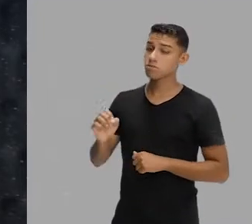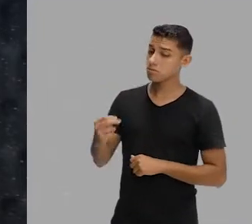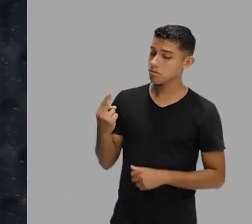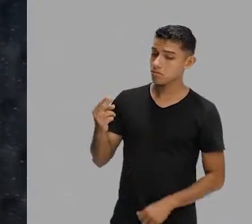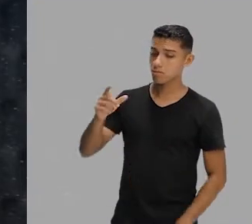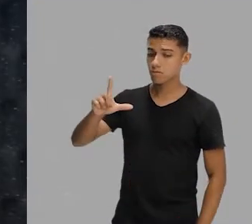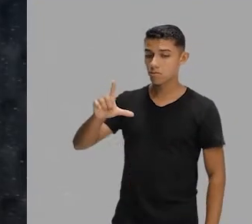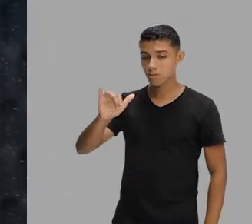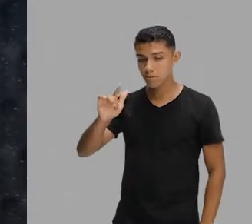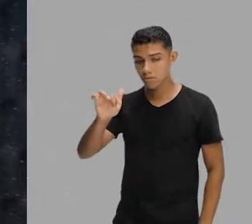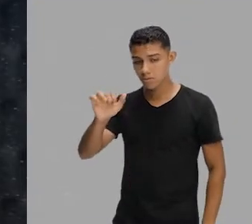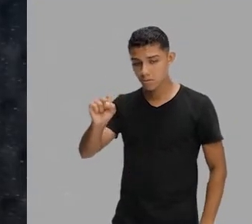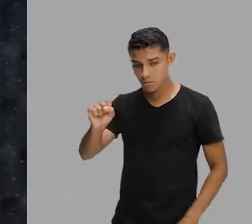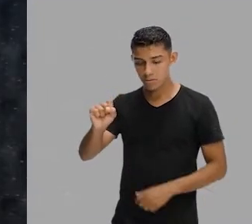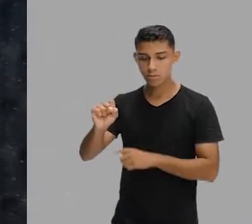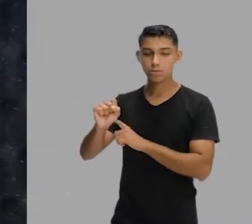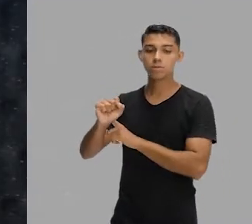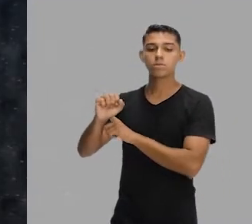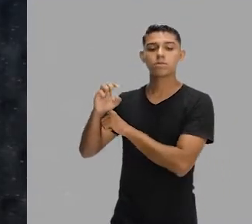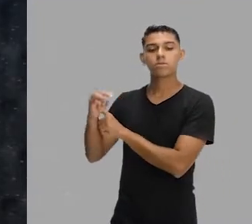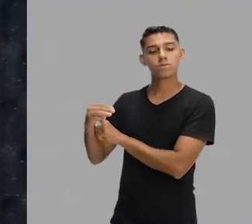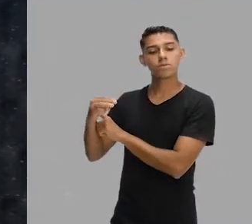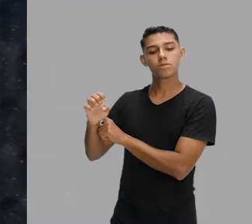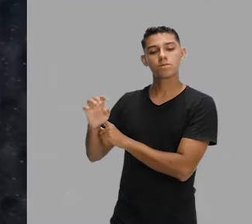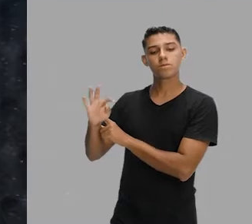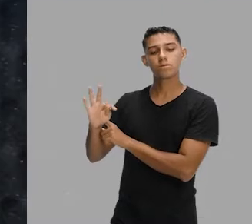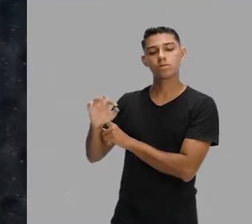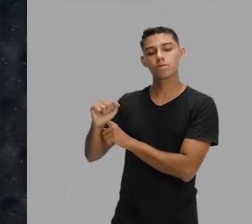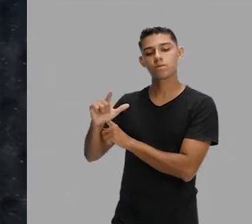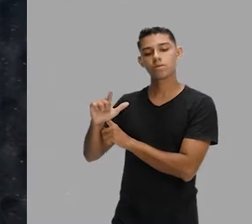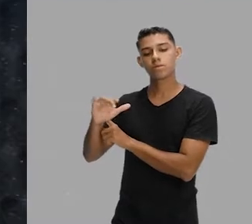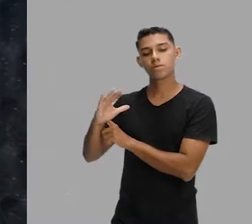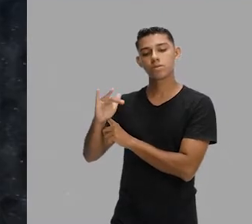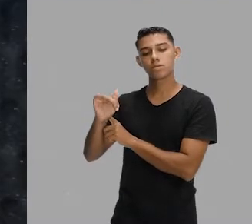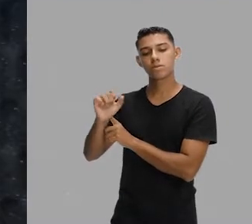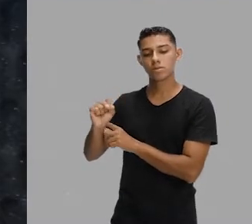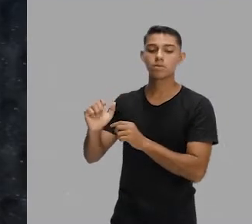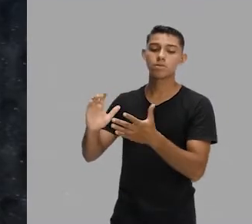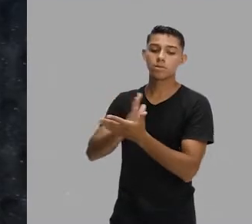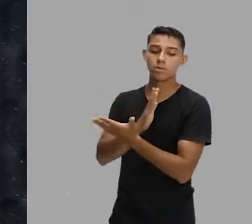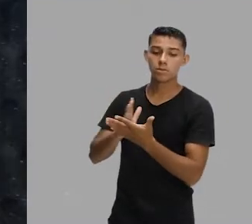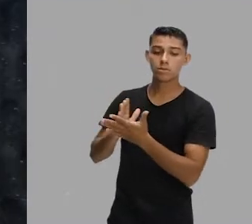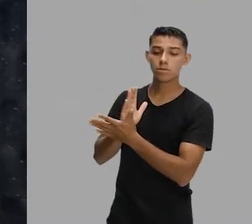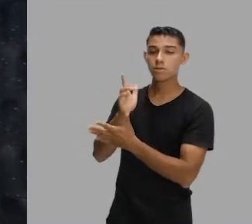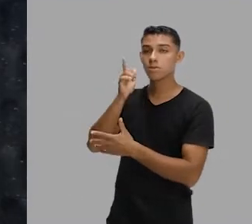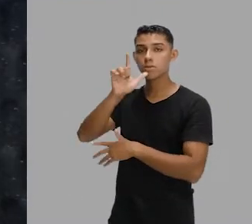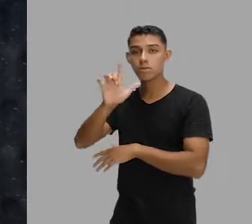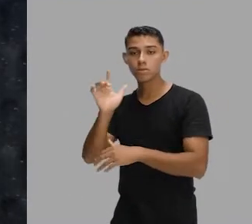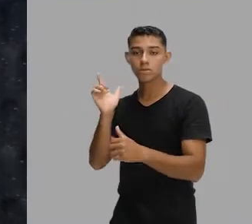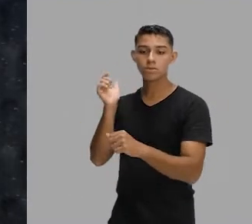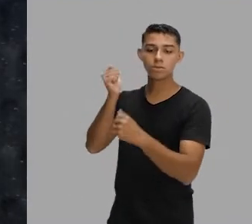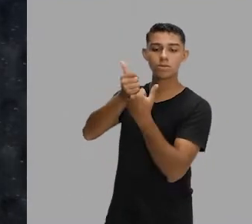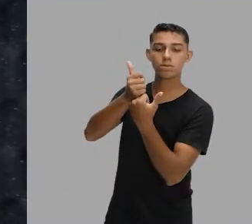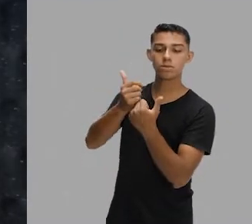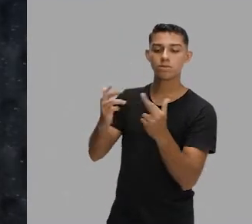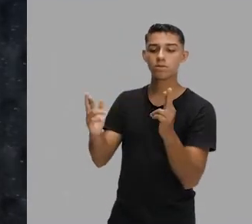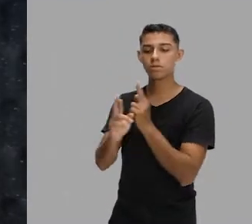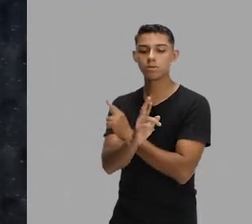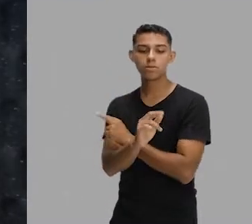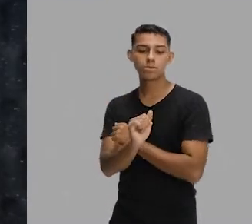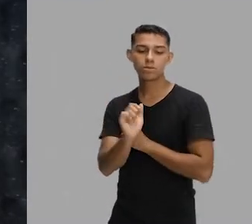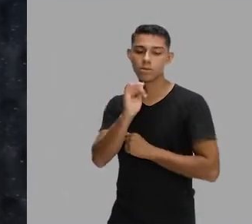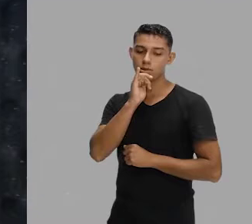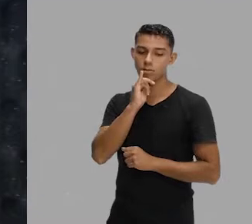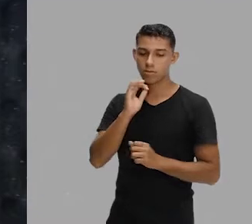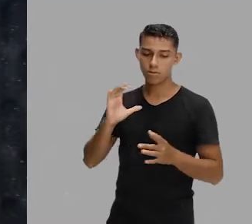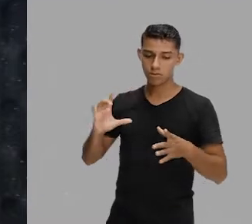certo? As ligas metálicas, elas têm algumas vantagens em relação aos metais. Uma liga é